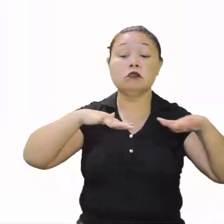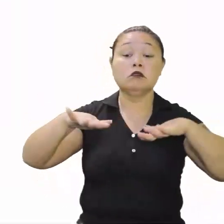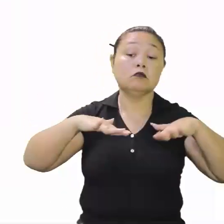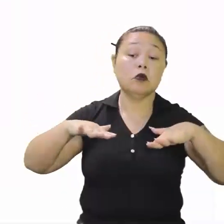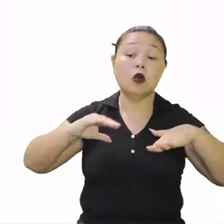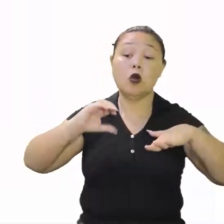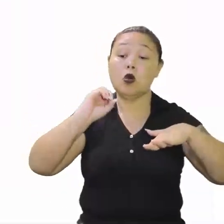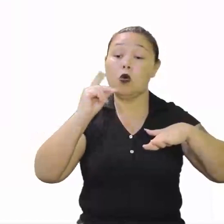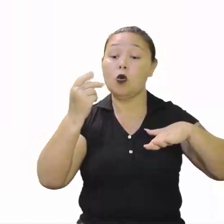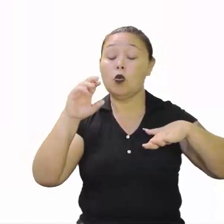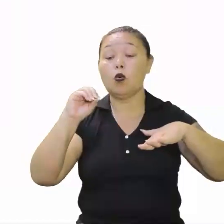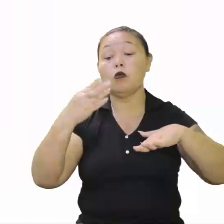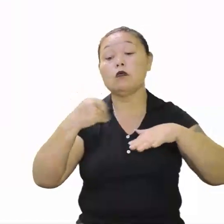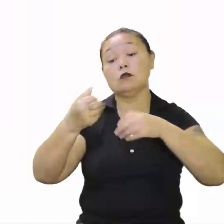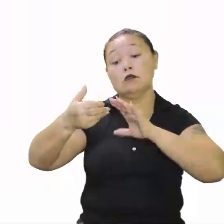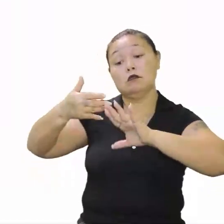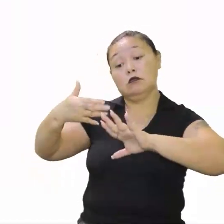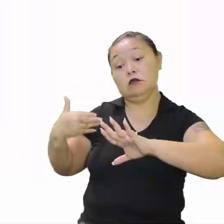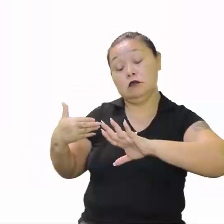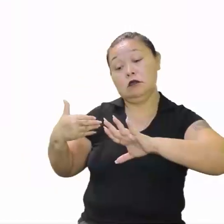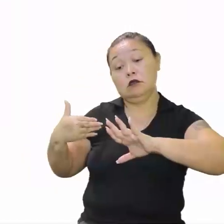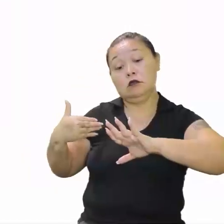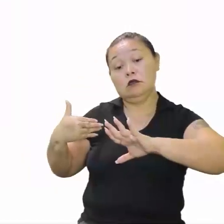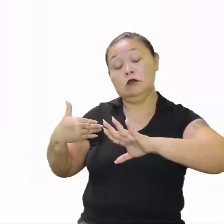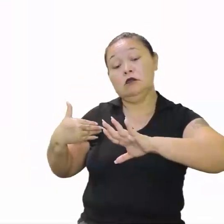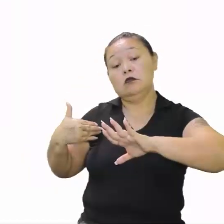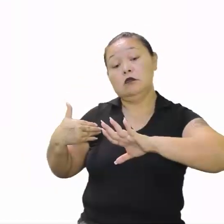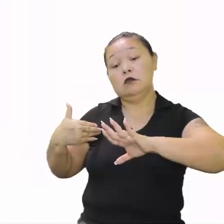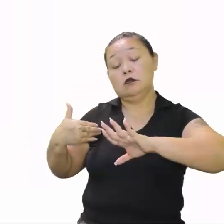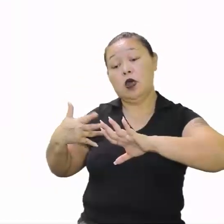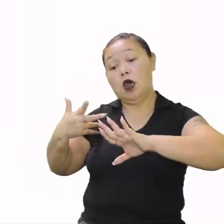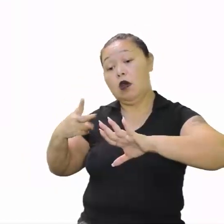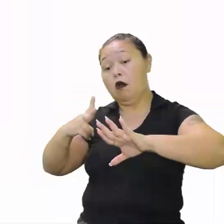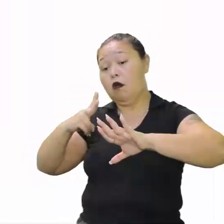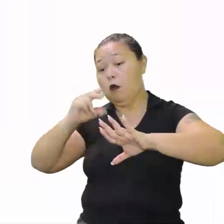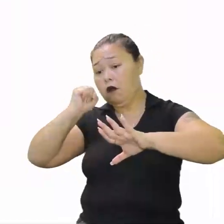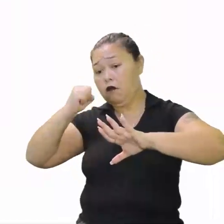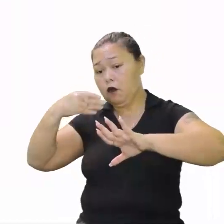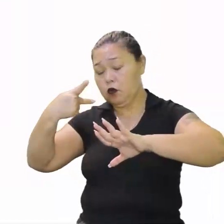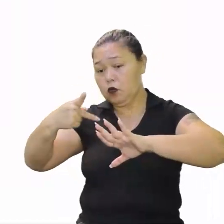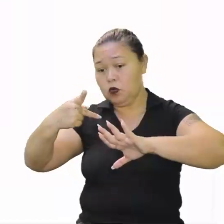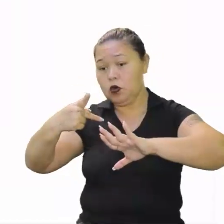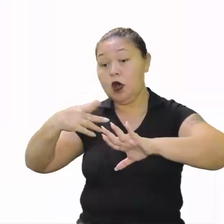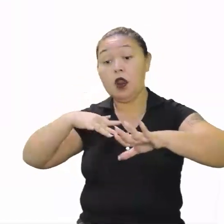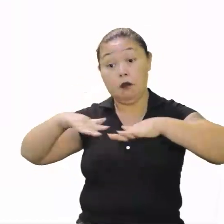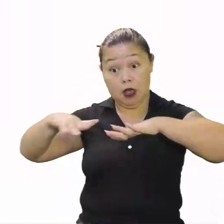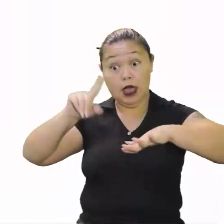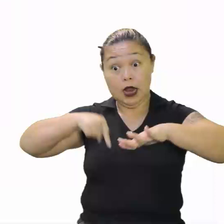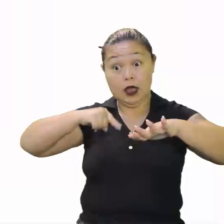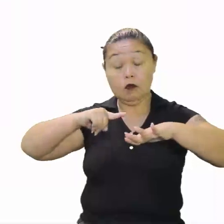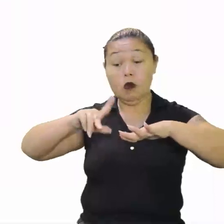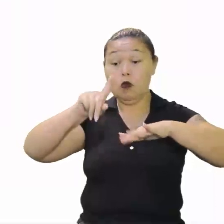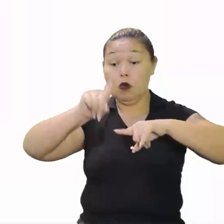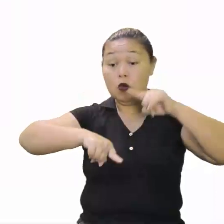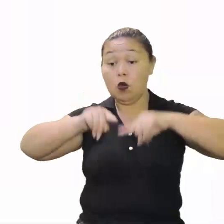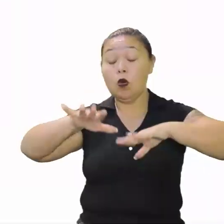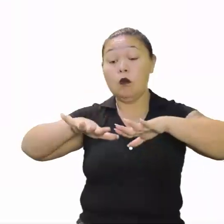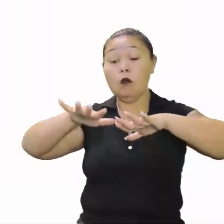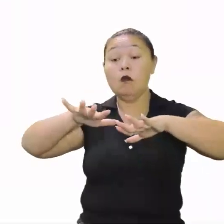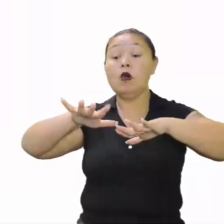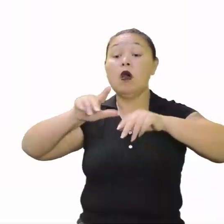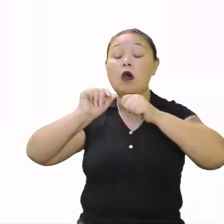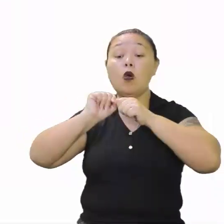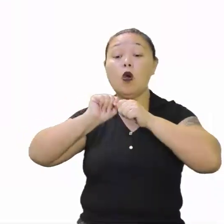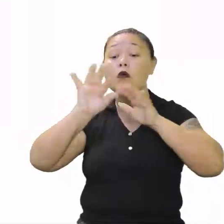em repouso e você atua uma força sobre esse corpo, ele entra em movimento. No entanto, se